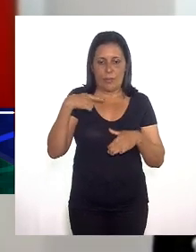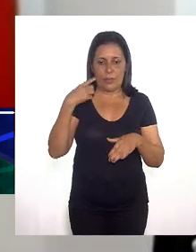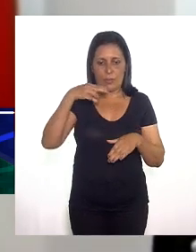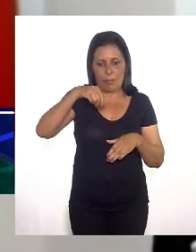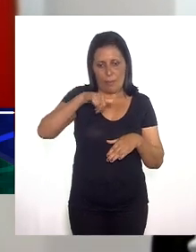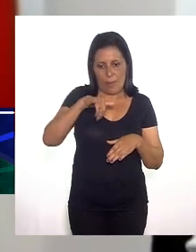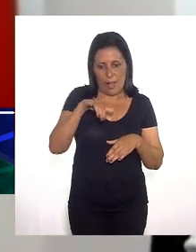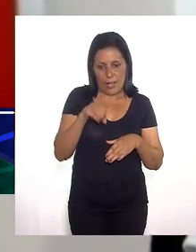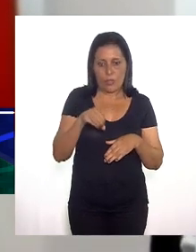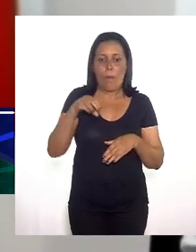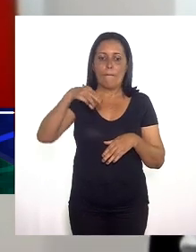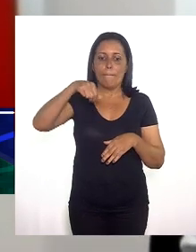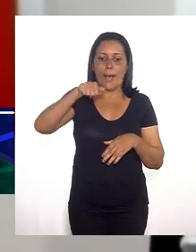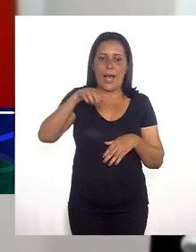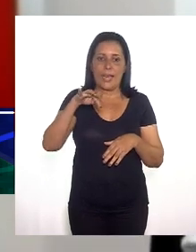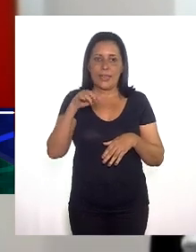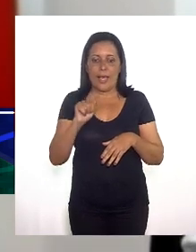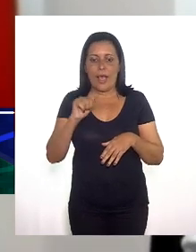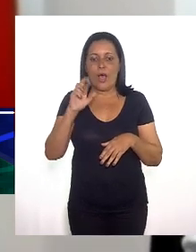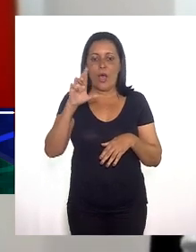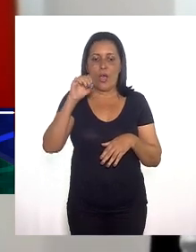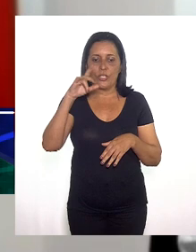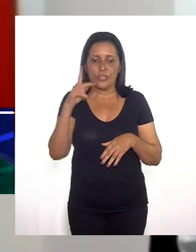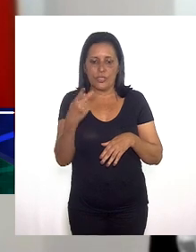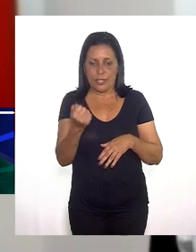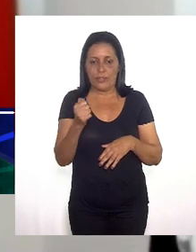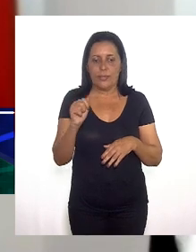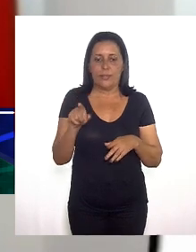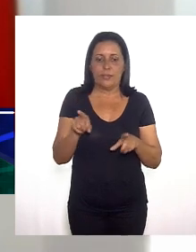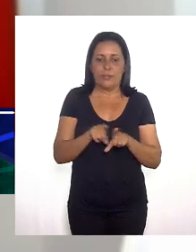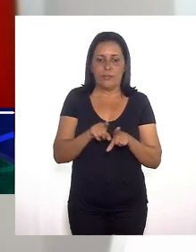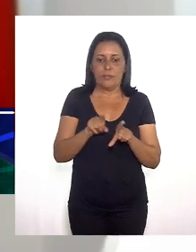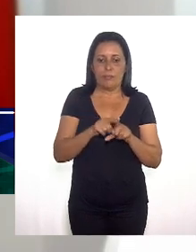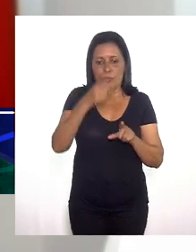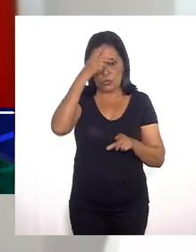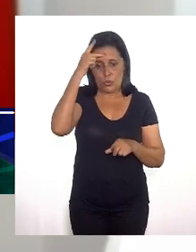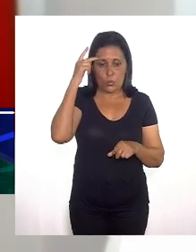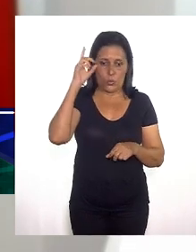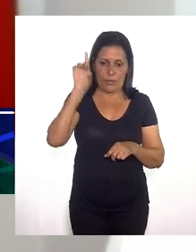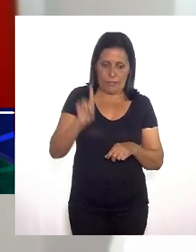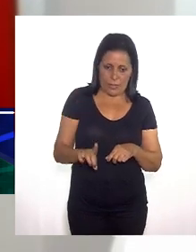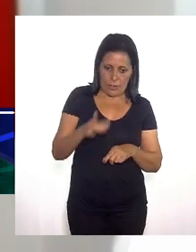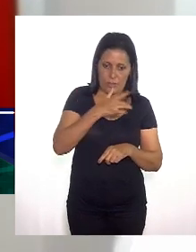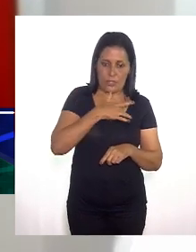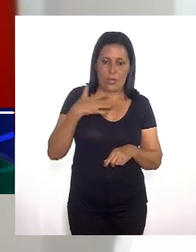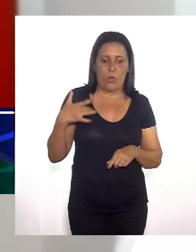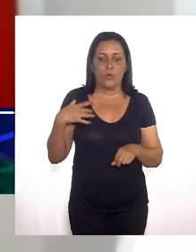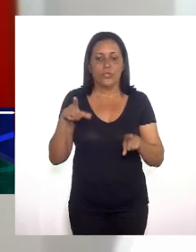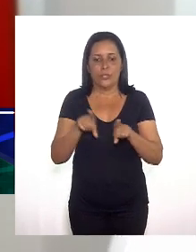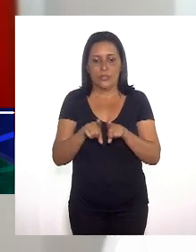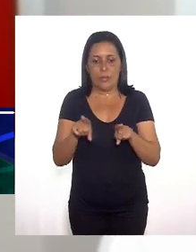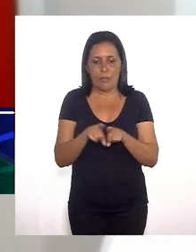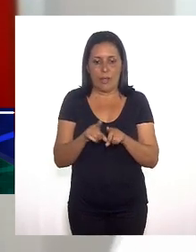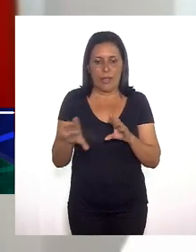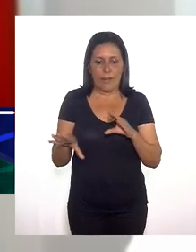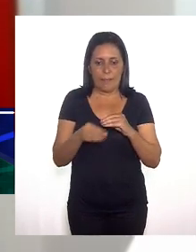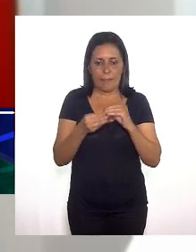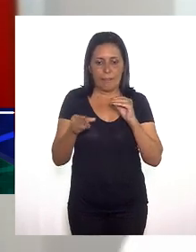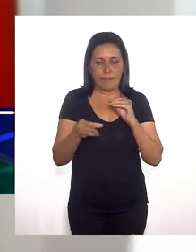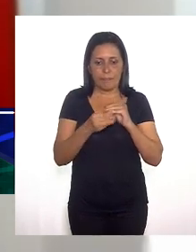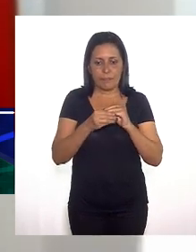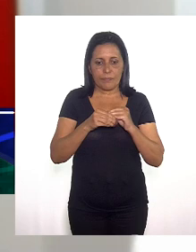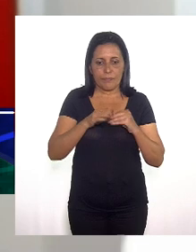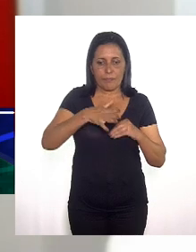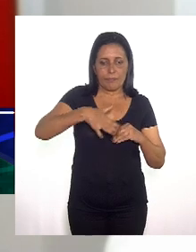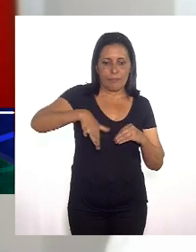Motta e Marta Rocha. Pende pareceres das Comissões de Constituição e Justiça da pessoa com deficiência e saúde sobre a emenda de plenário. Para